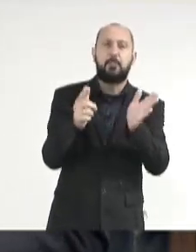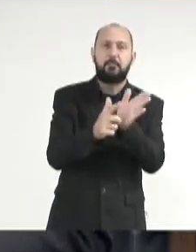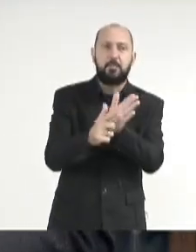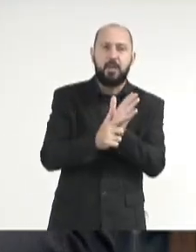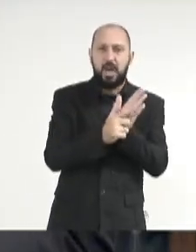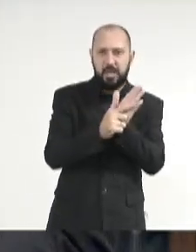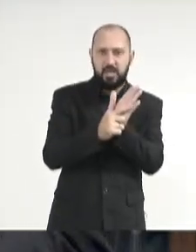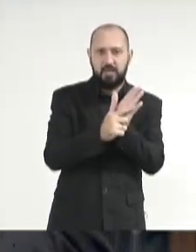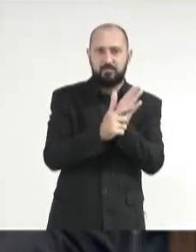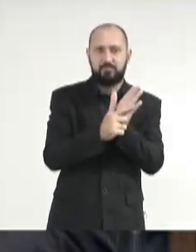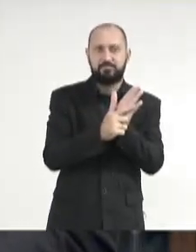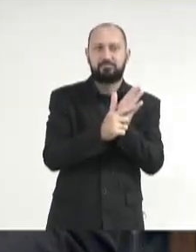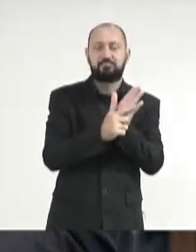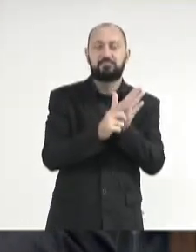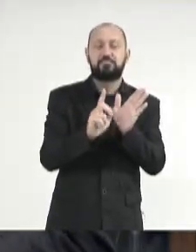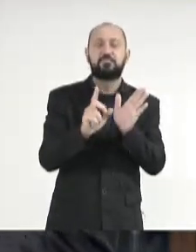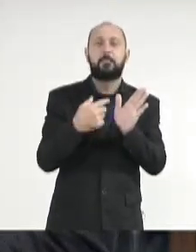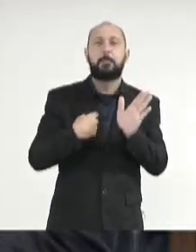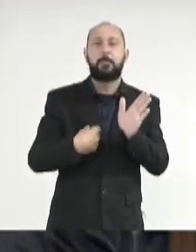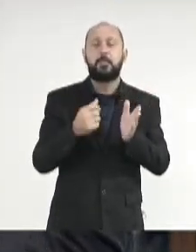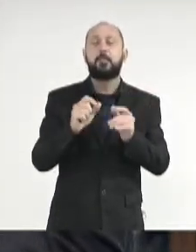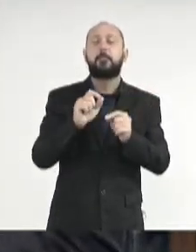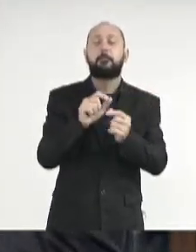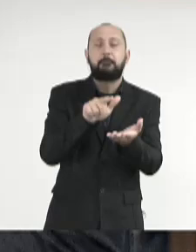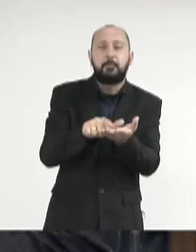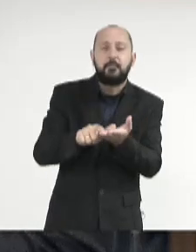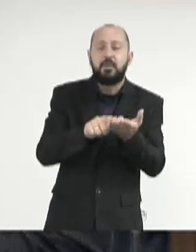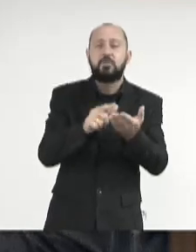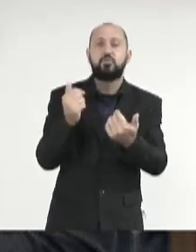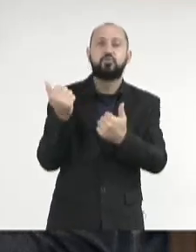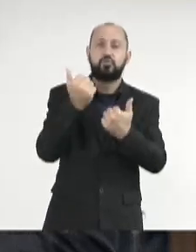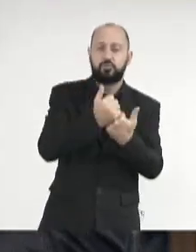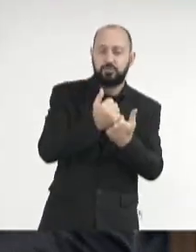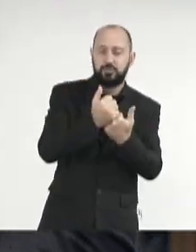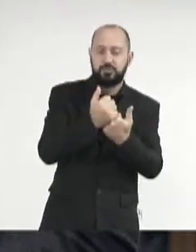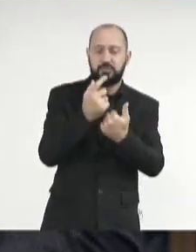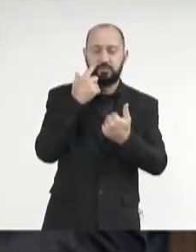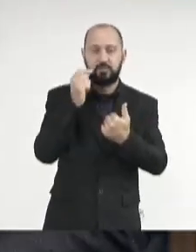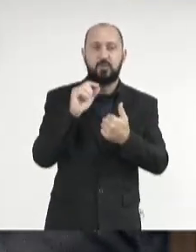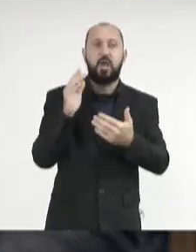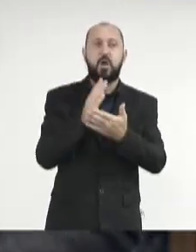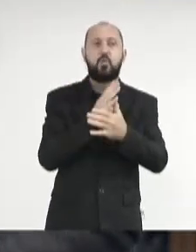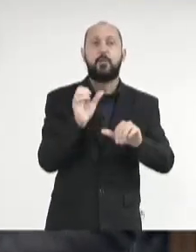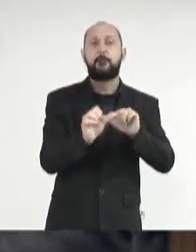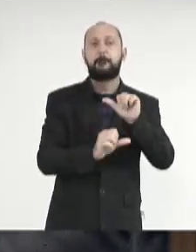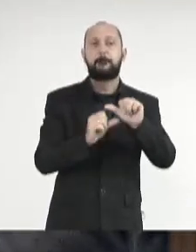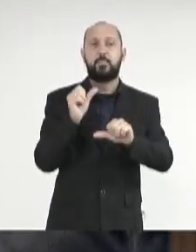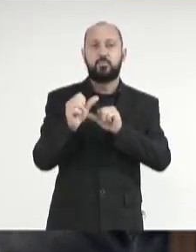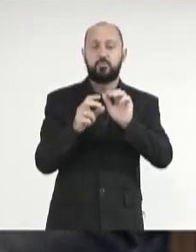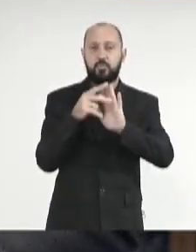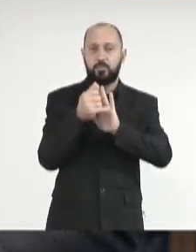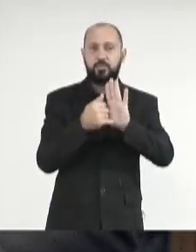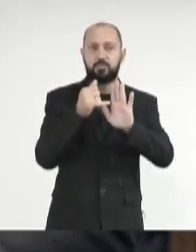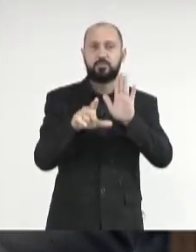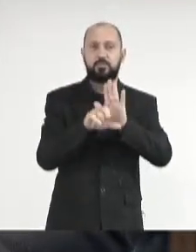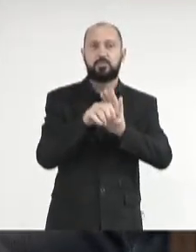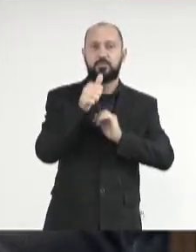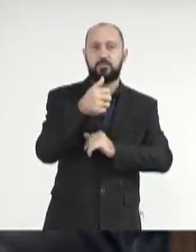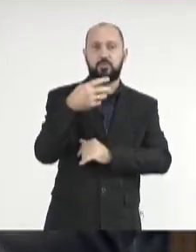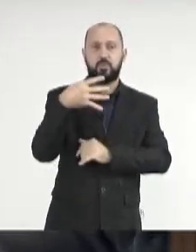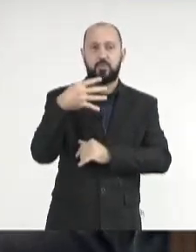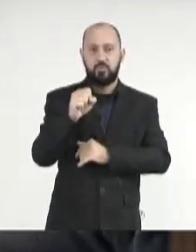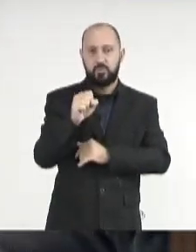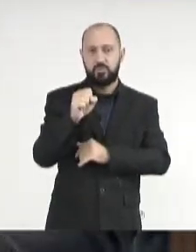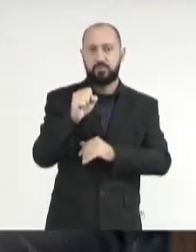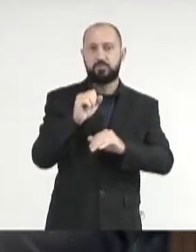Elas deixam de fazer parte do rol de produtos com substituição tributária. São algumas mudanças aí que o projeto de lei de número 148